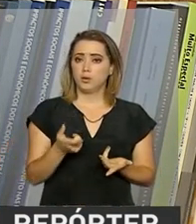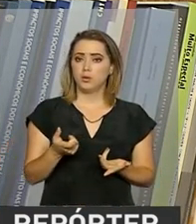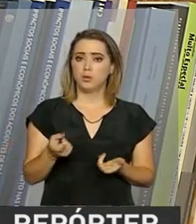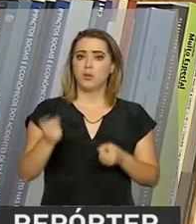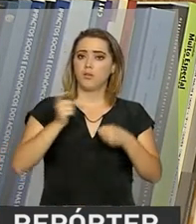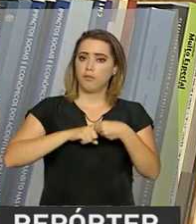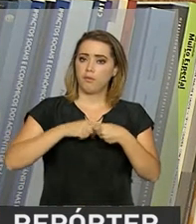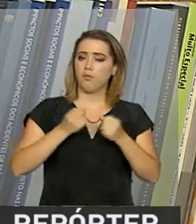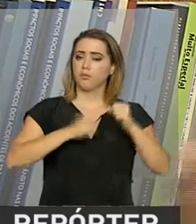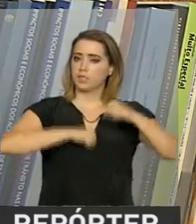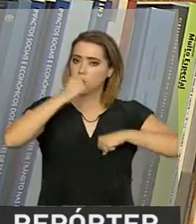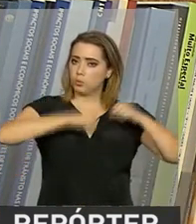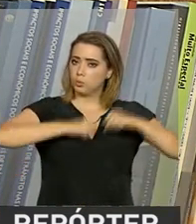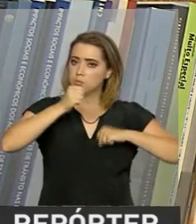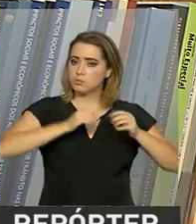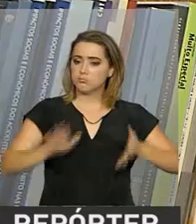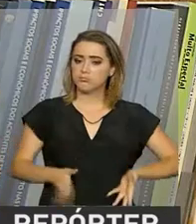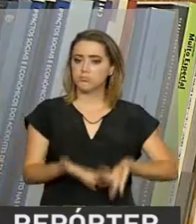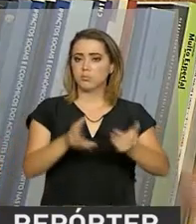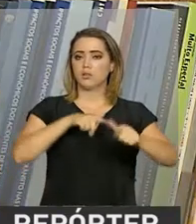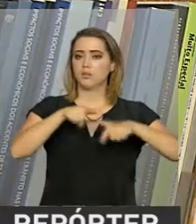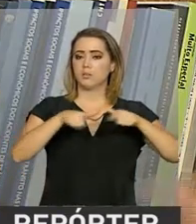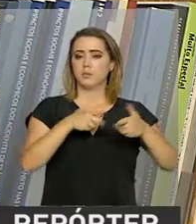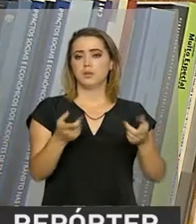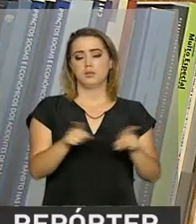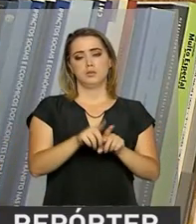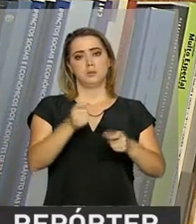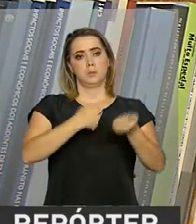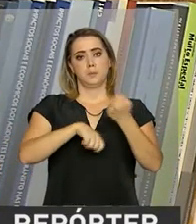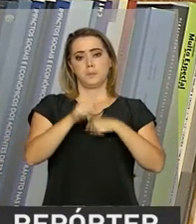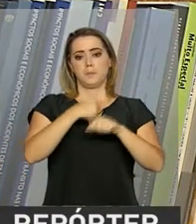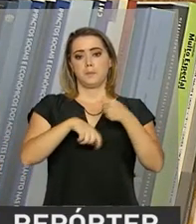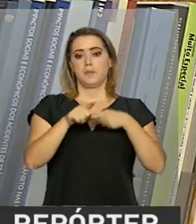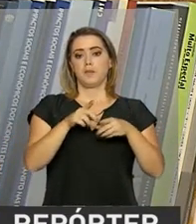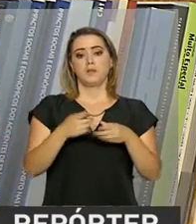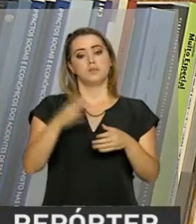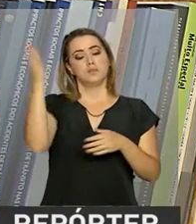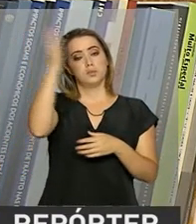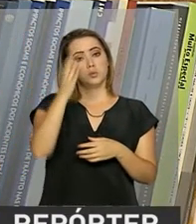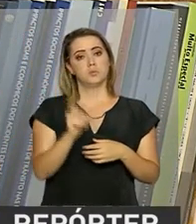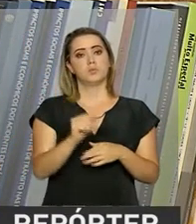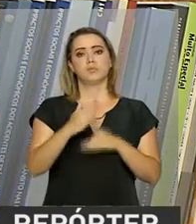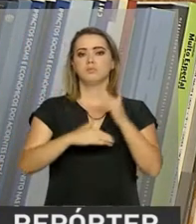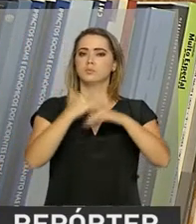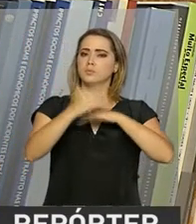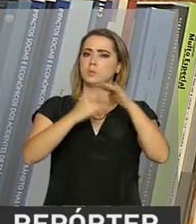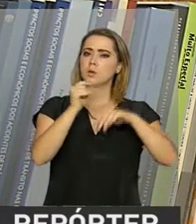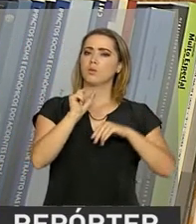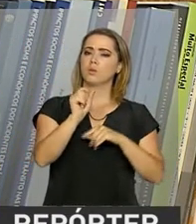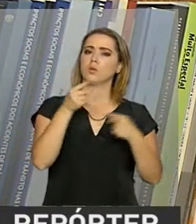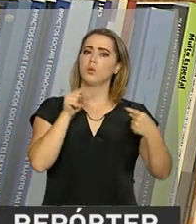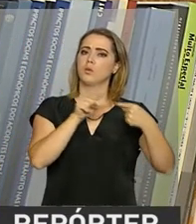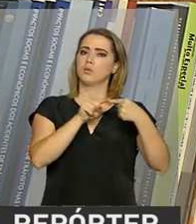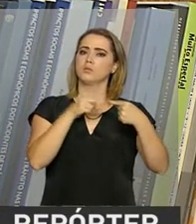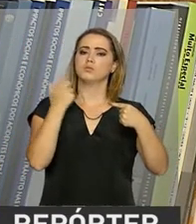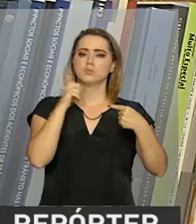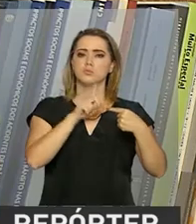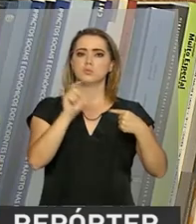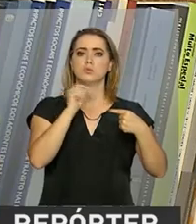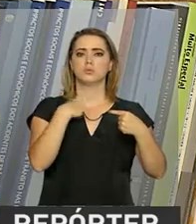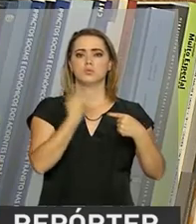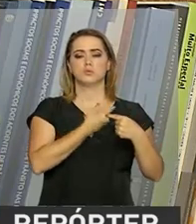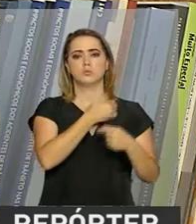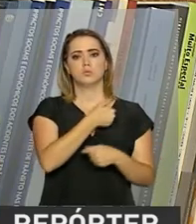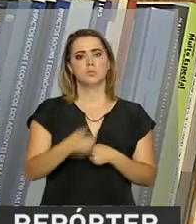reativa a indústria, você cria empregos e a economia do país cresce, que é o objetivo do